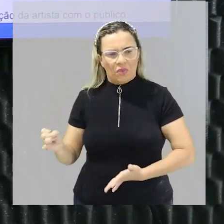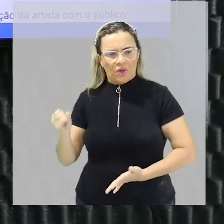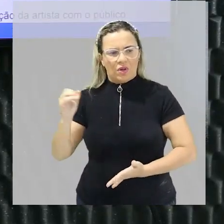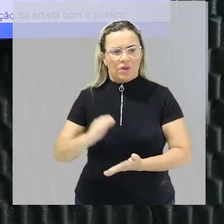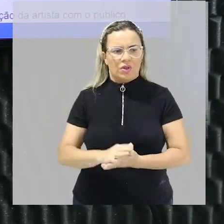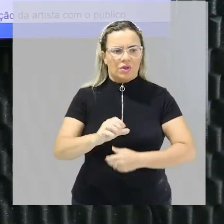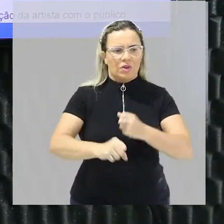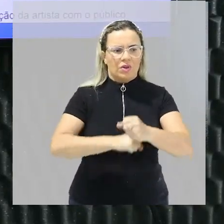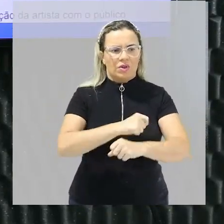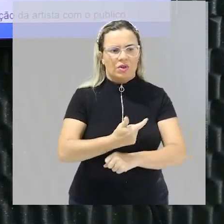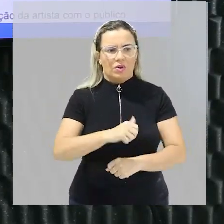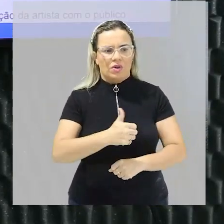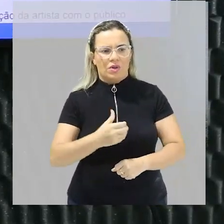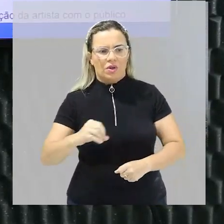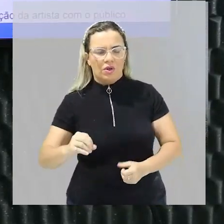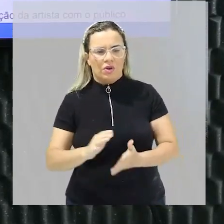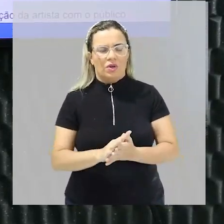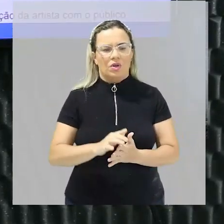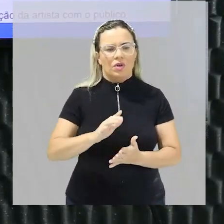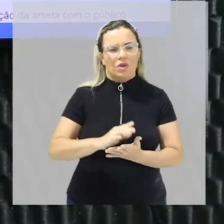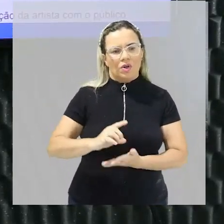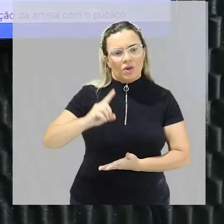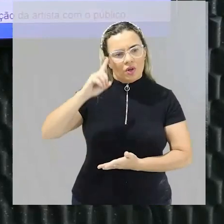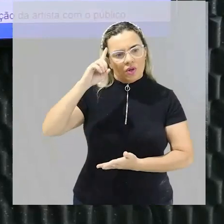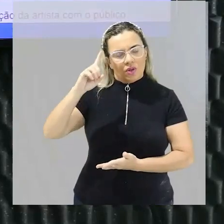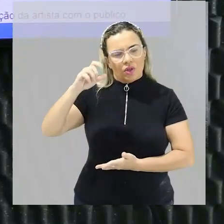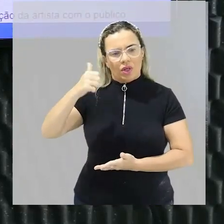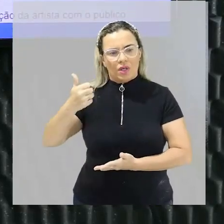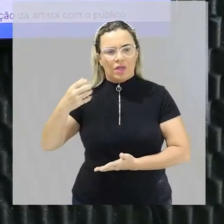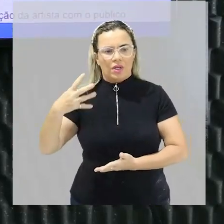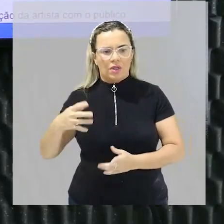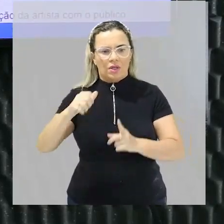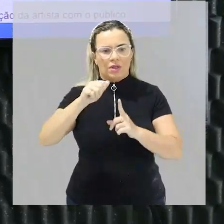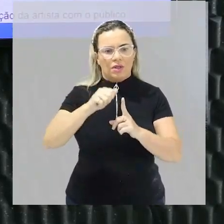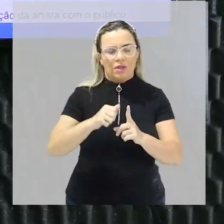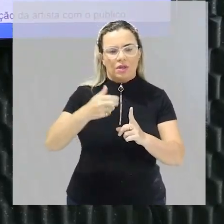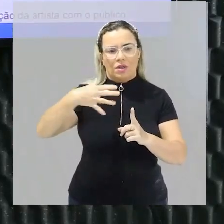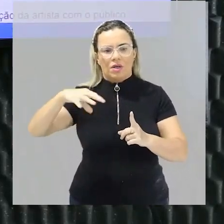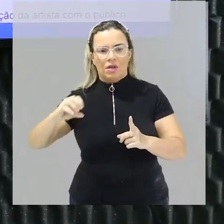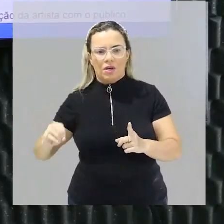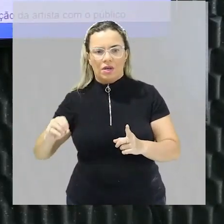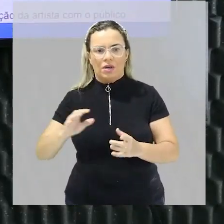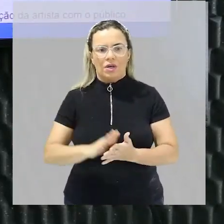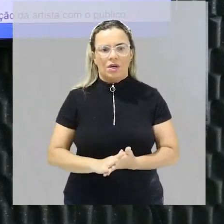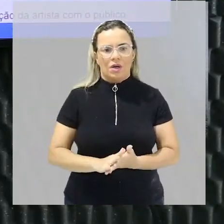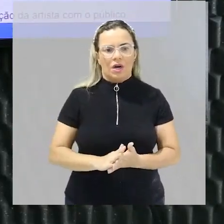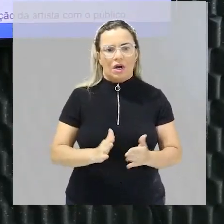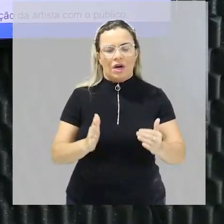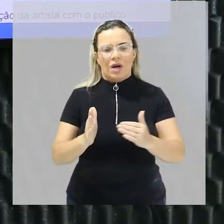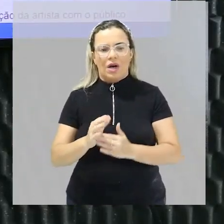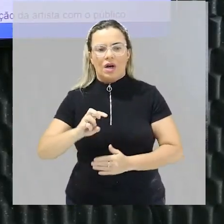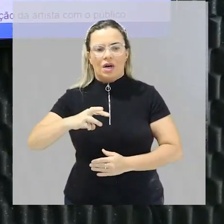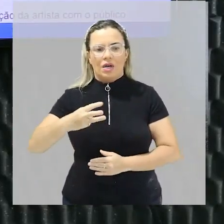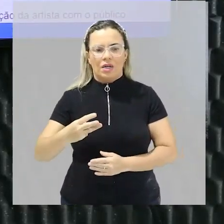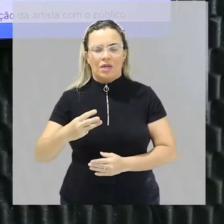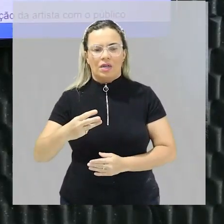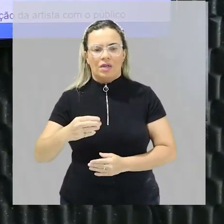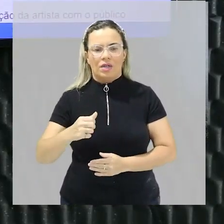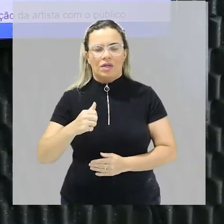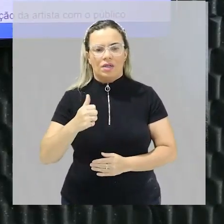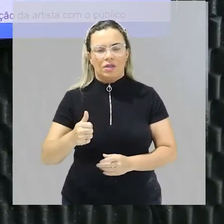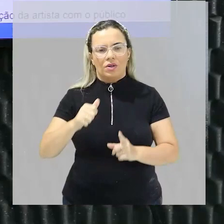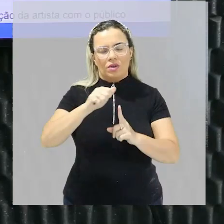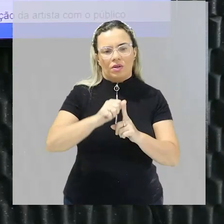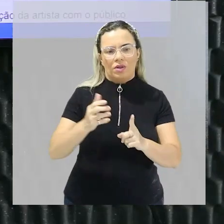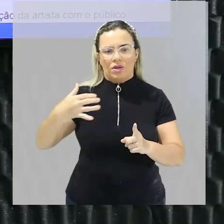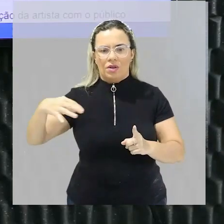de 736 horas, ela repetia a mesma postura. Sentada numa sala, recebia os visitantes, um a um,